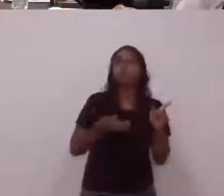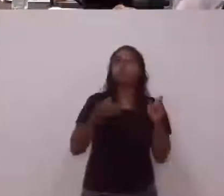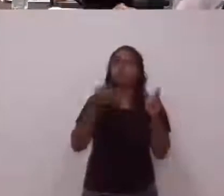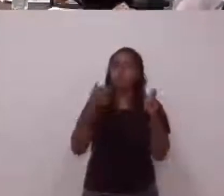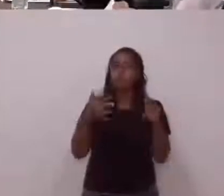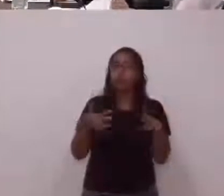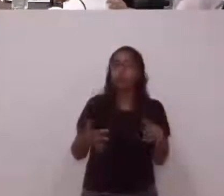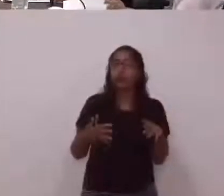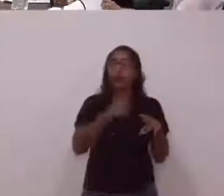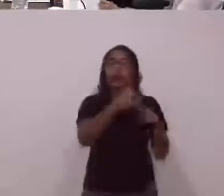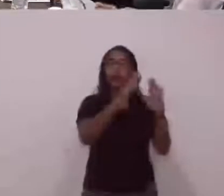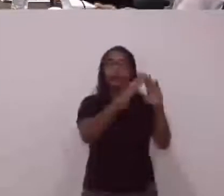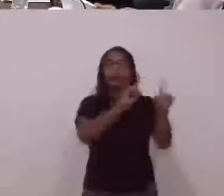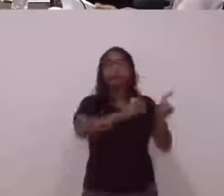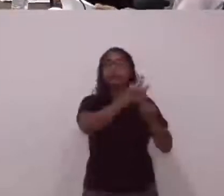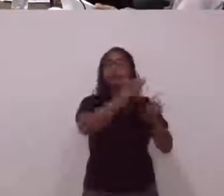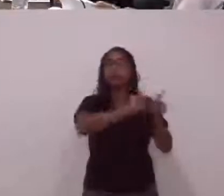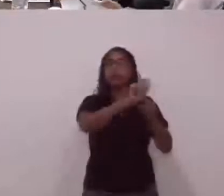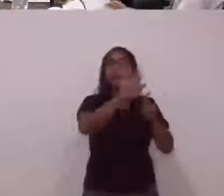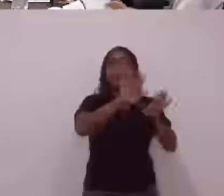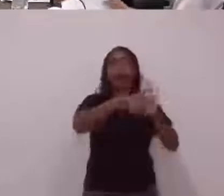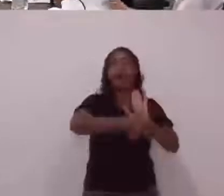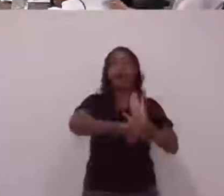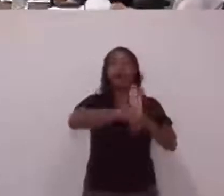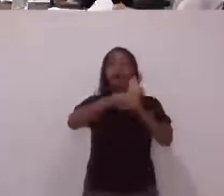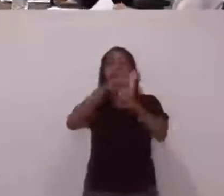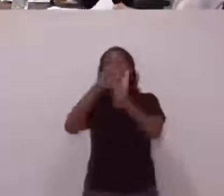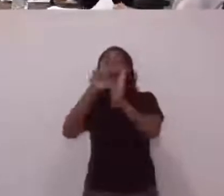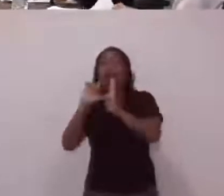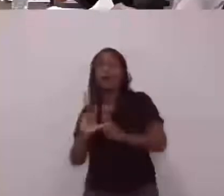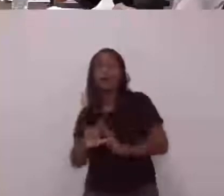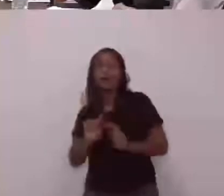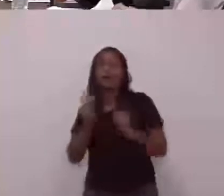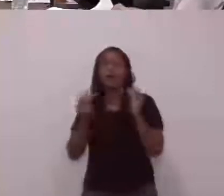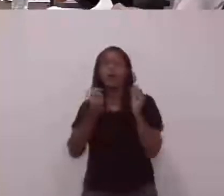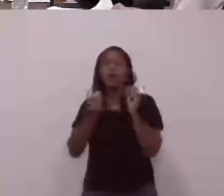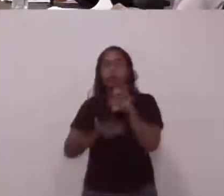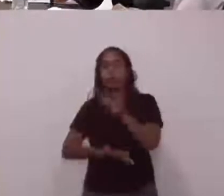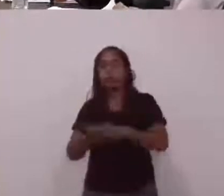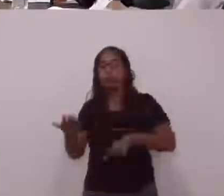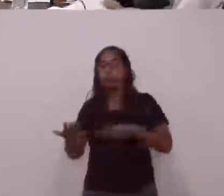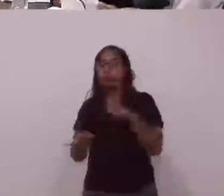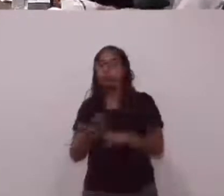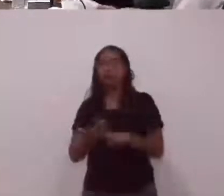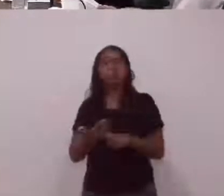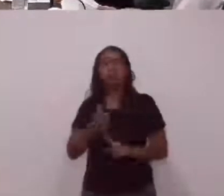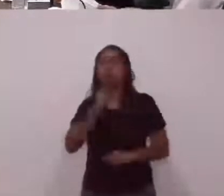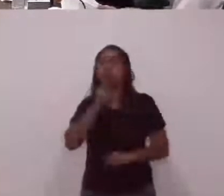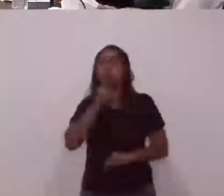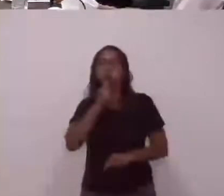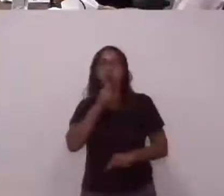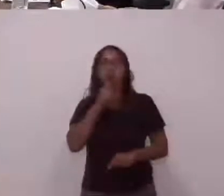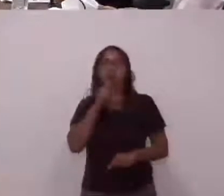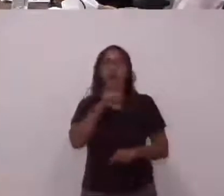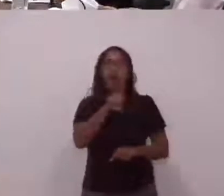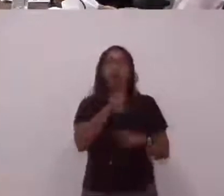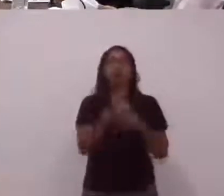locação de imóvel, sem a cautela prévia de celebrar convênio com a Secretaria de Segurança Pública.